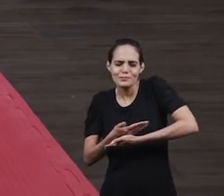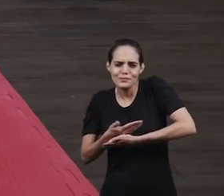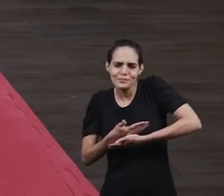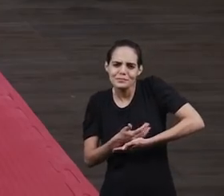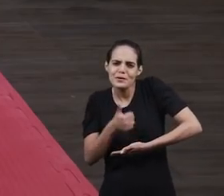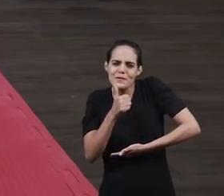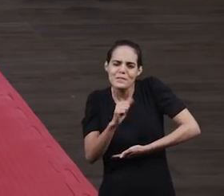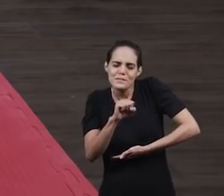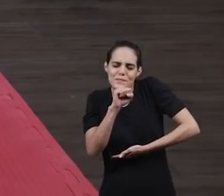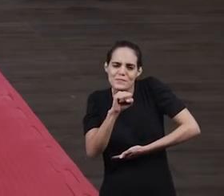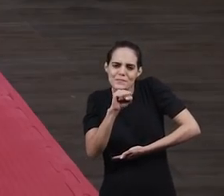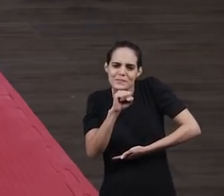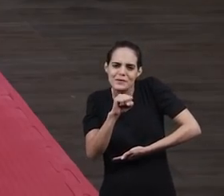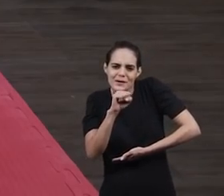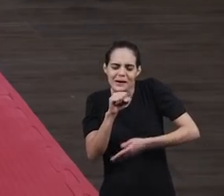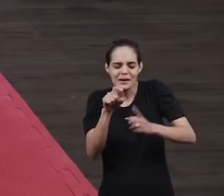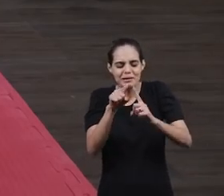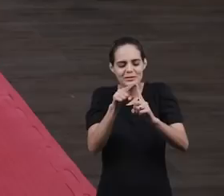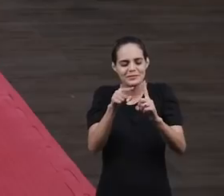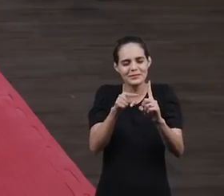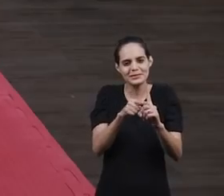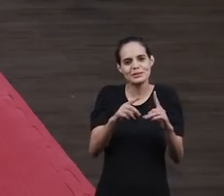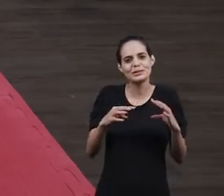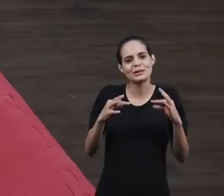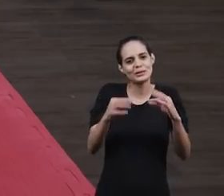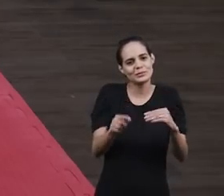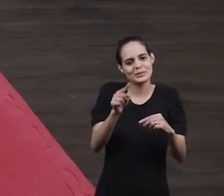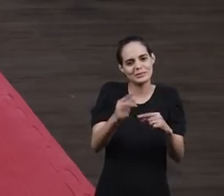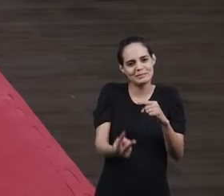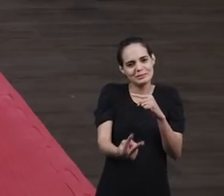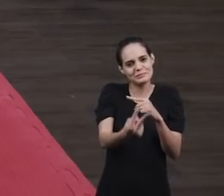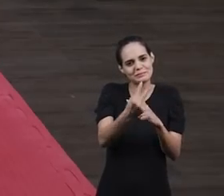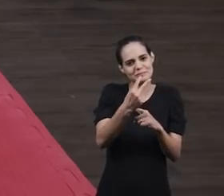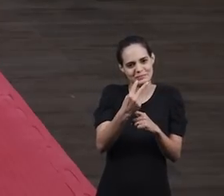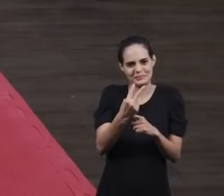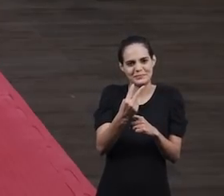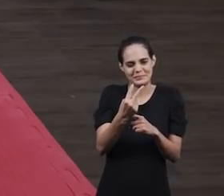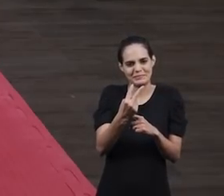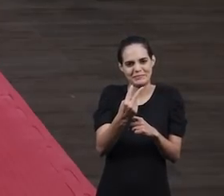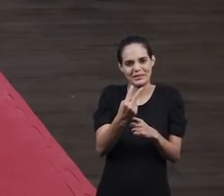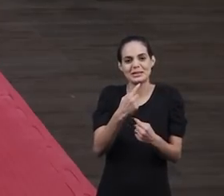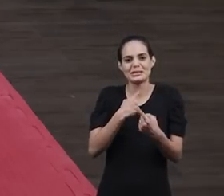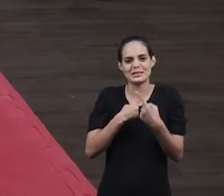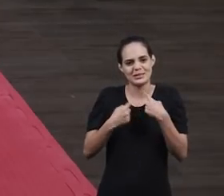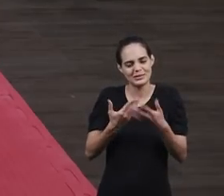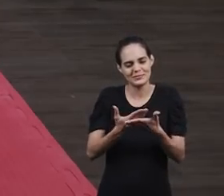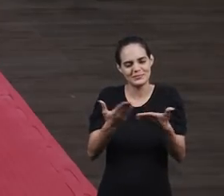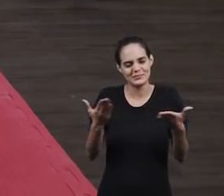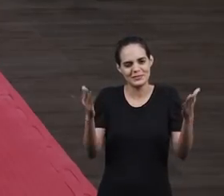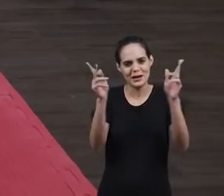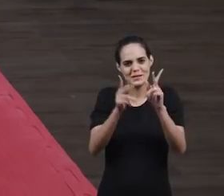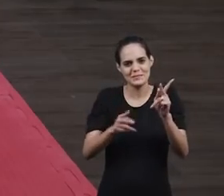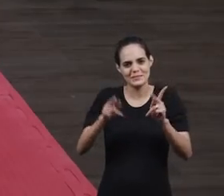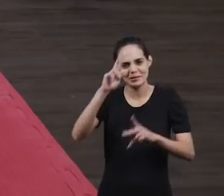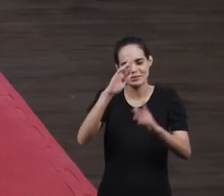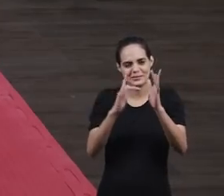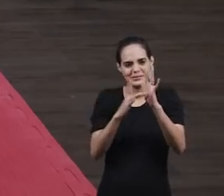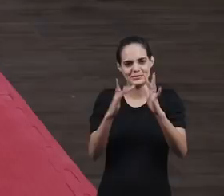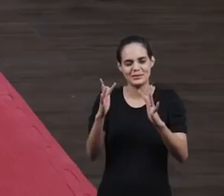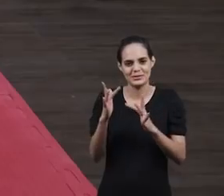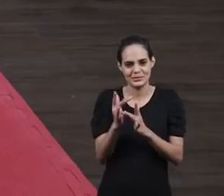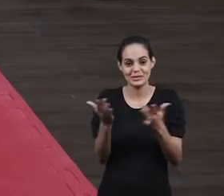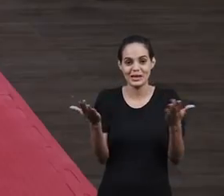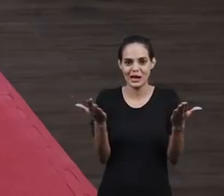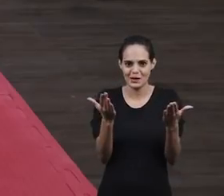os bebês, às mamães, às gestantes e a todos que estão nos assistindo, nós desejamos a paz do Senhor Jesus.